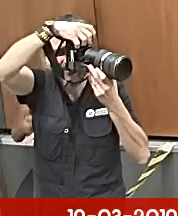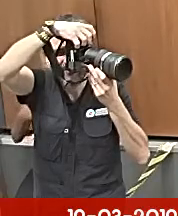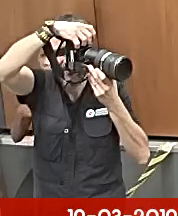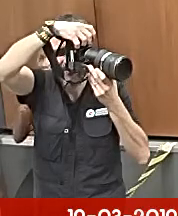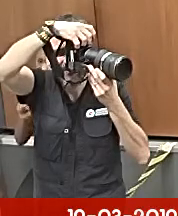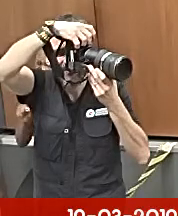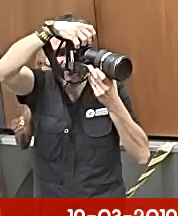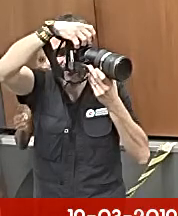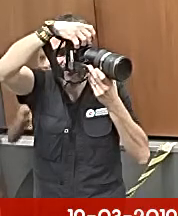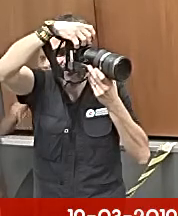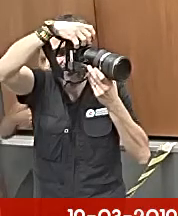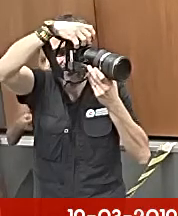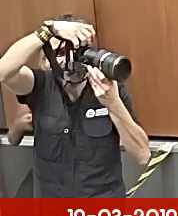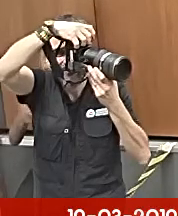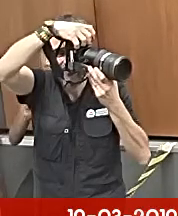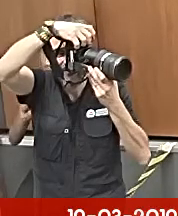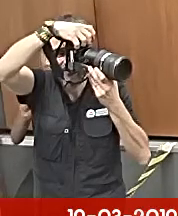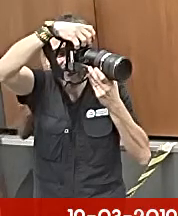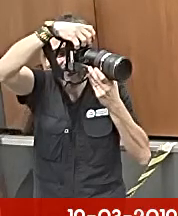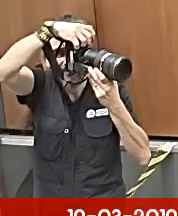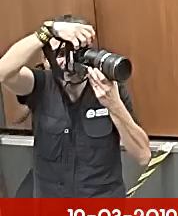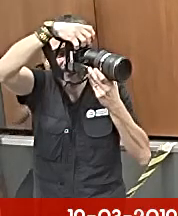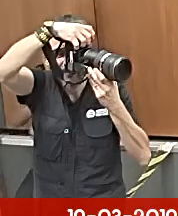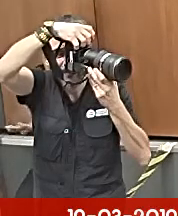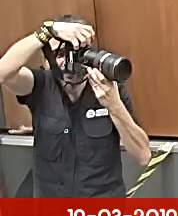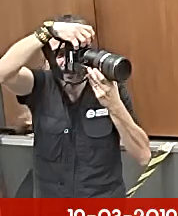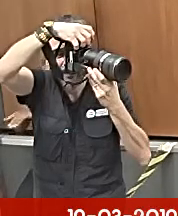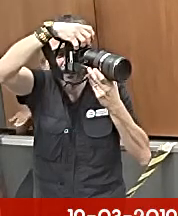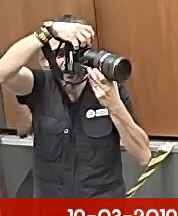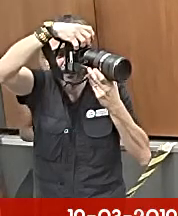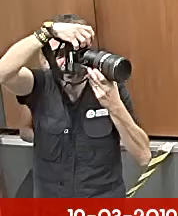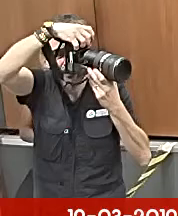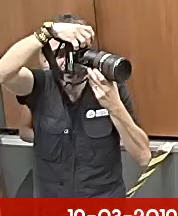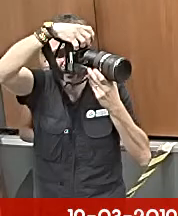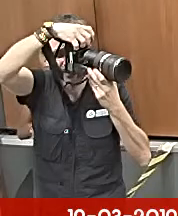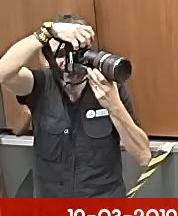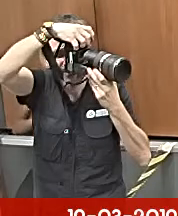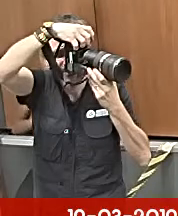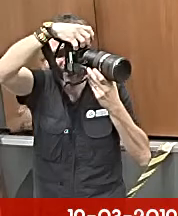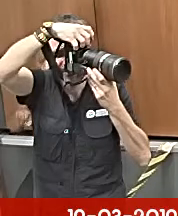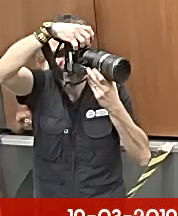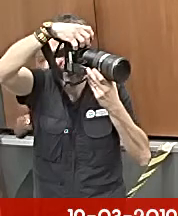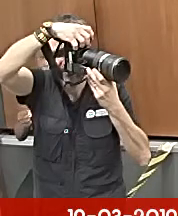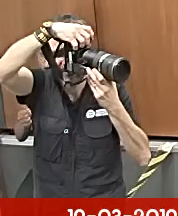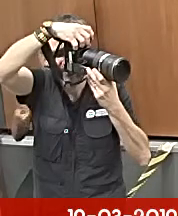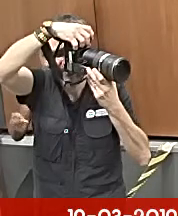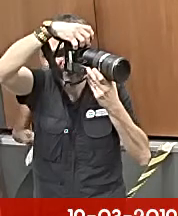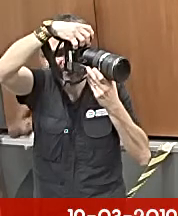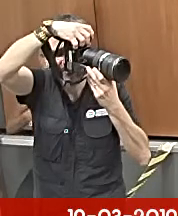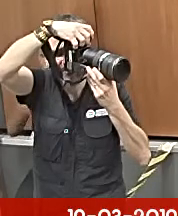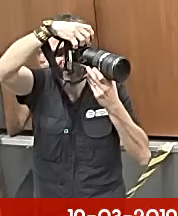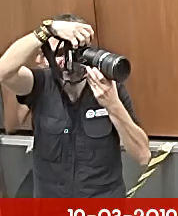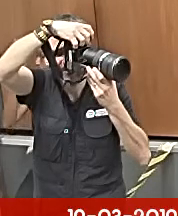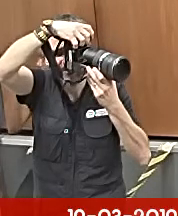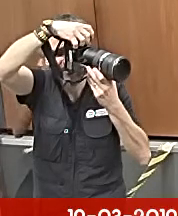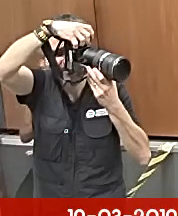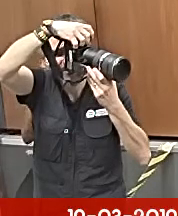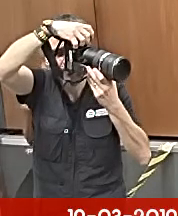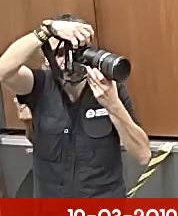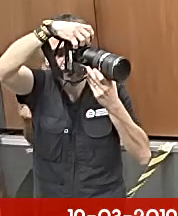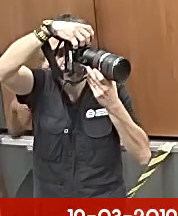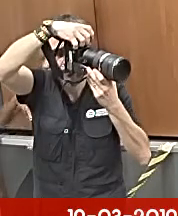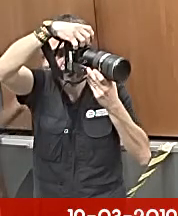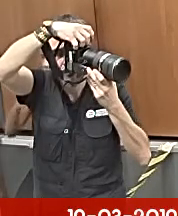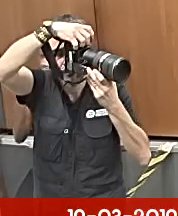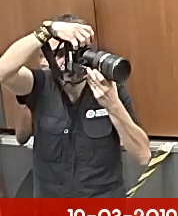a tese que já está o final da nossa reunião é reforçar o nosso convite para amanhã no dia 21 de março é o dia de